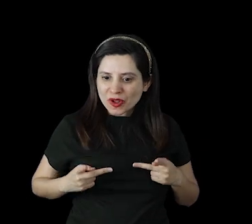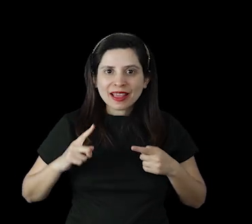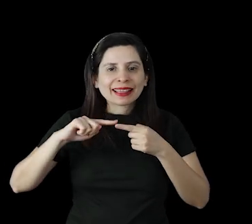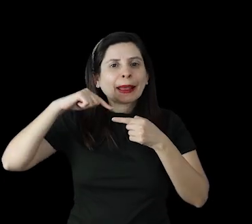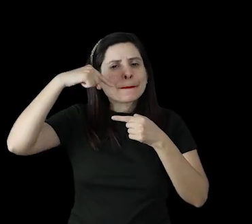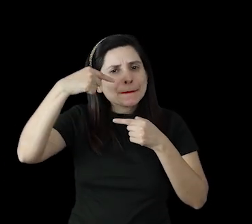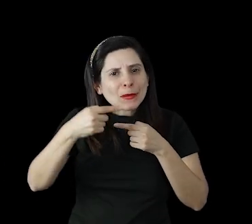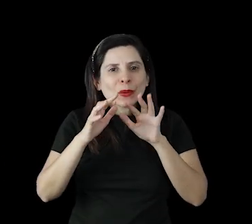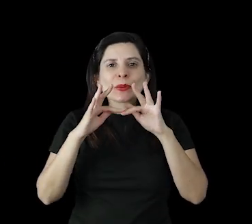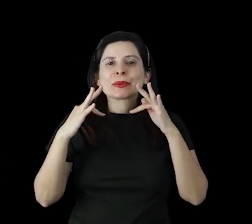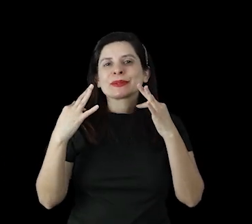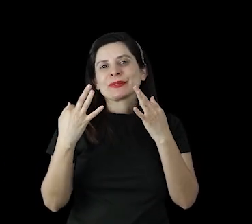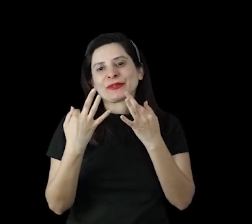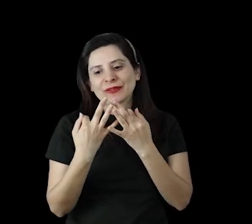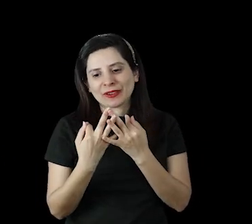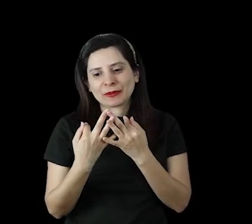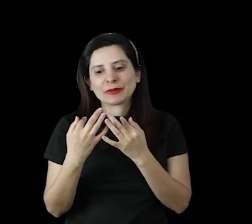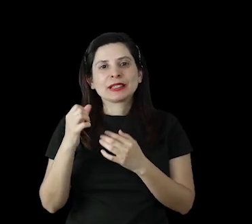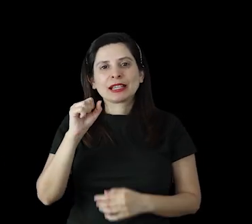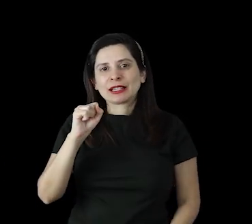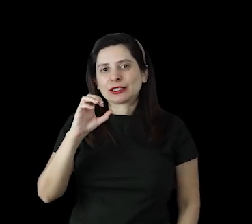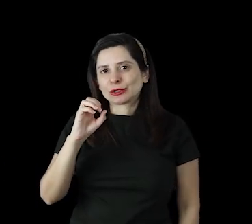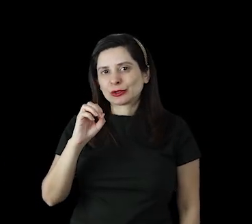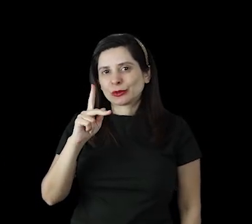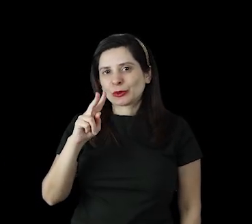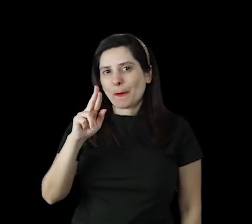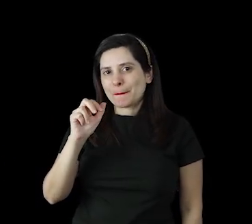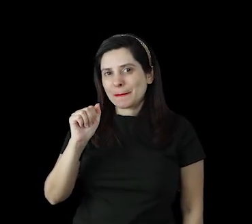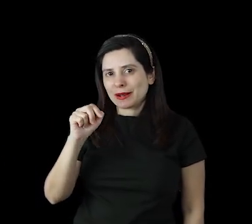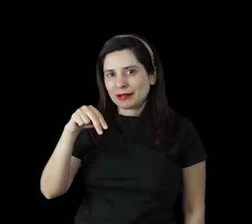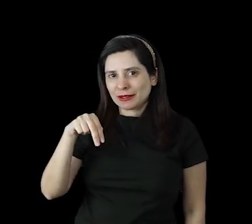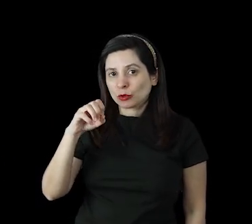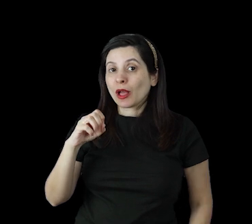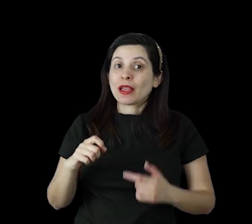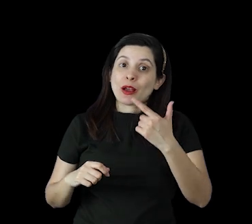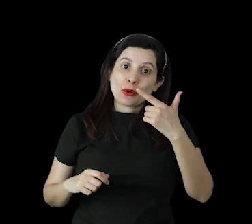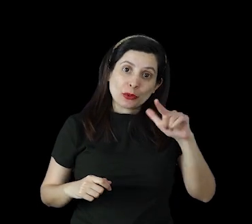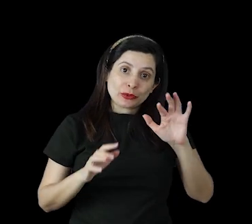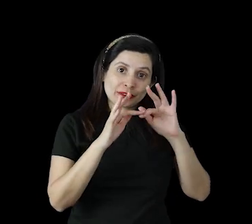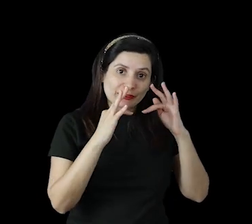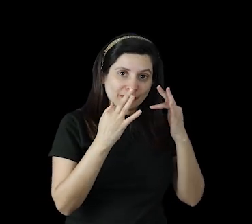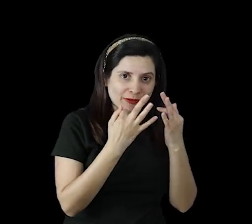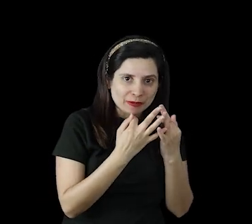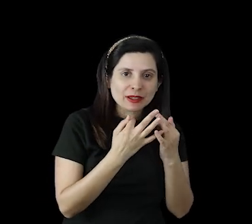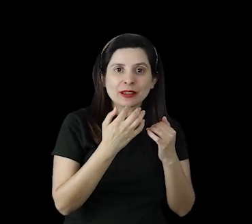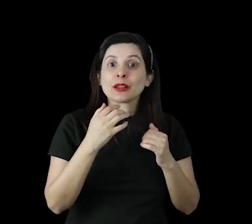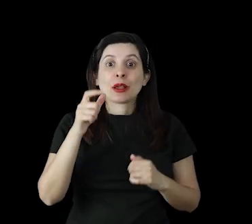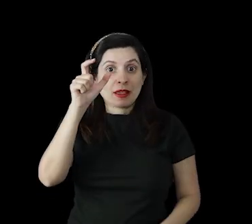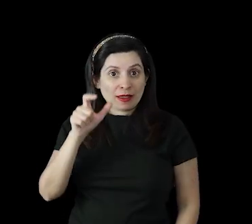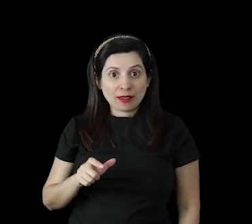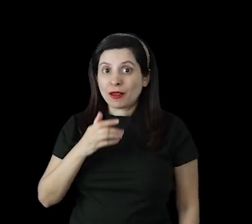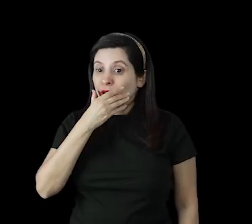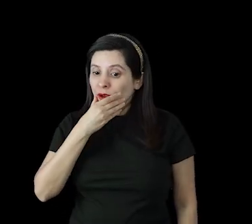a família Soprano, a Soprano, não, já estou confundindo, aí a família Corleone e o Michael, ele pode fazer o que